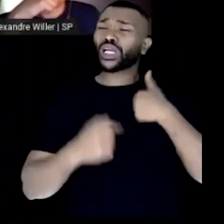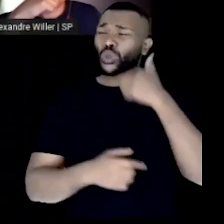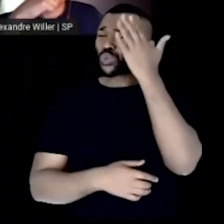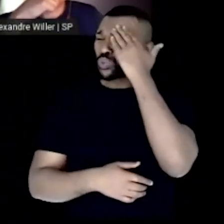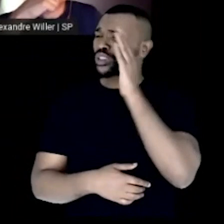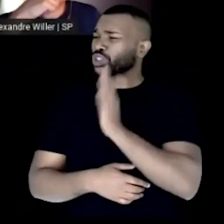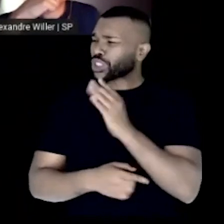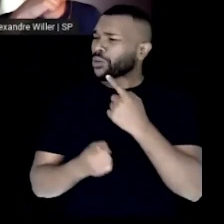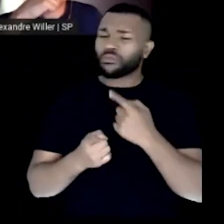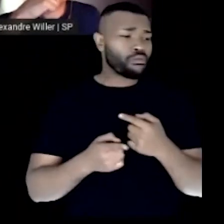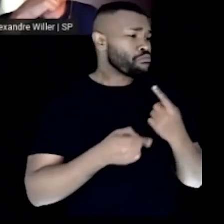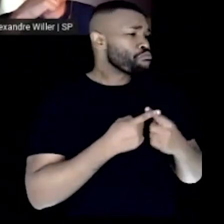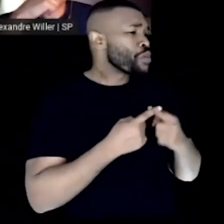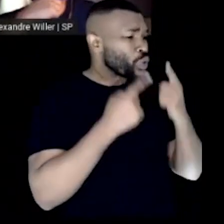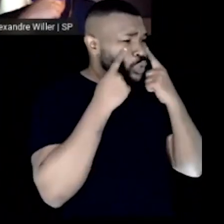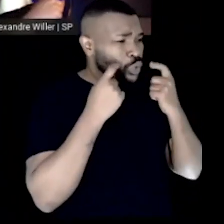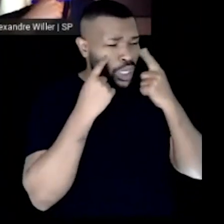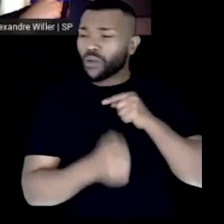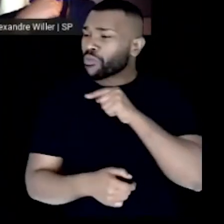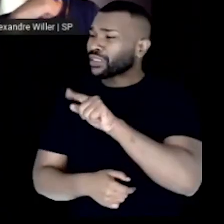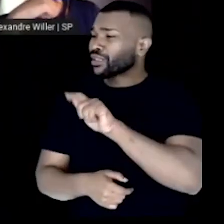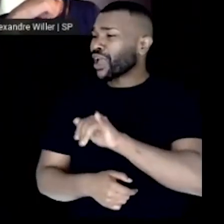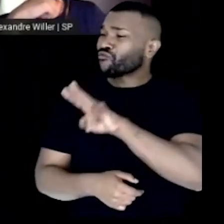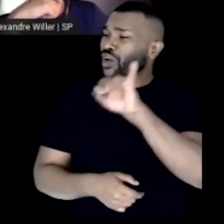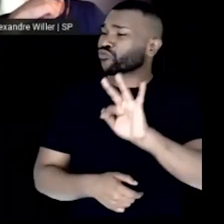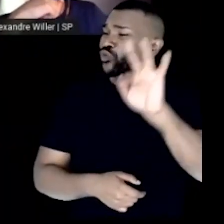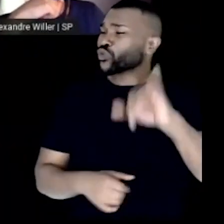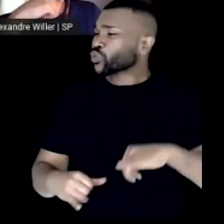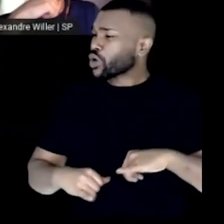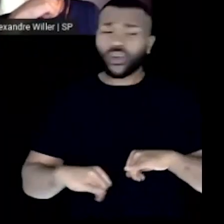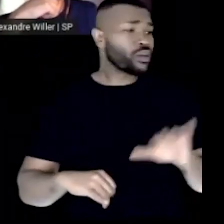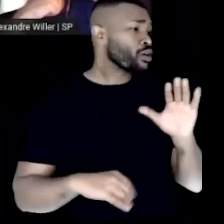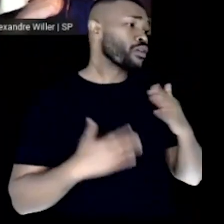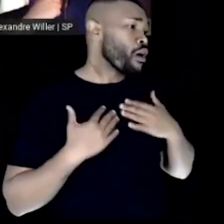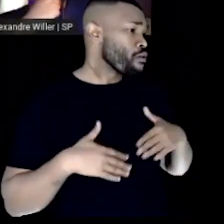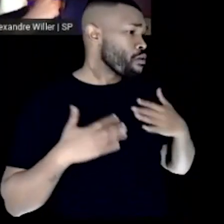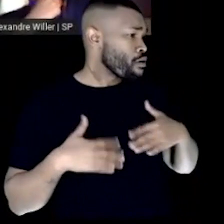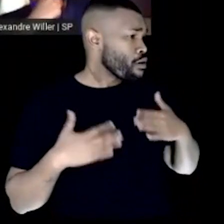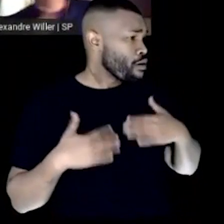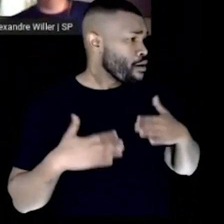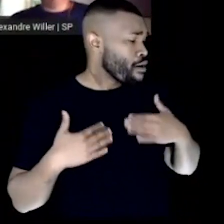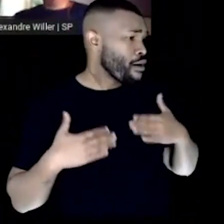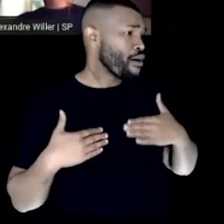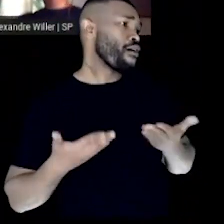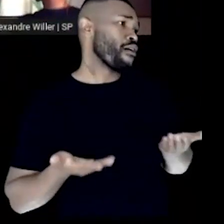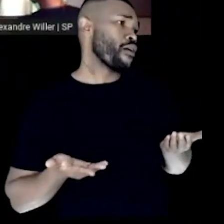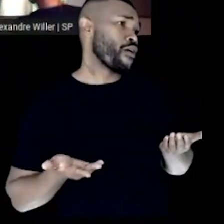a chorar. Eu já sei! Mas por que você tá chorando? É porque você vai sofrer! Calma!